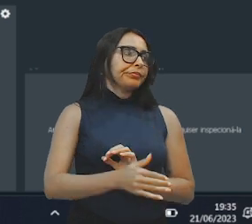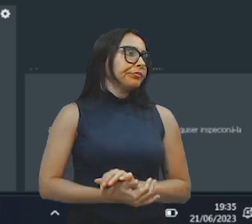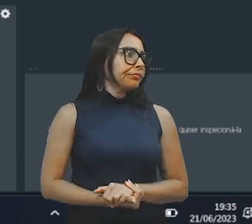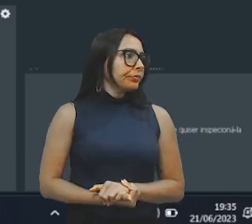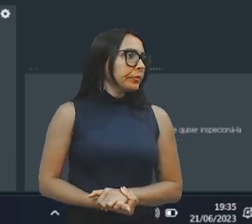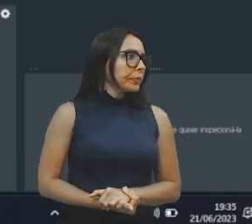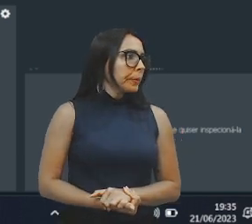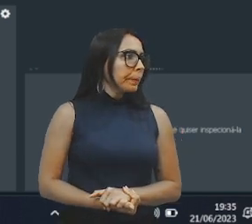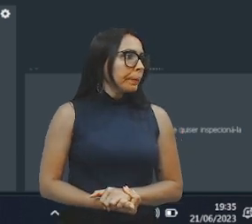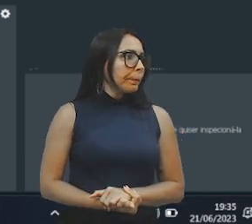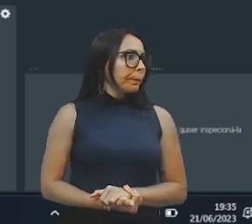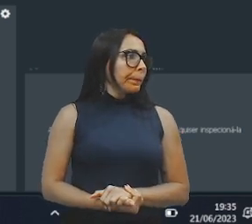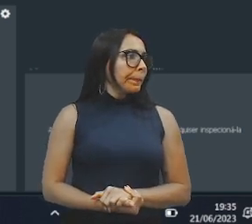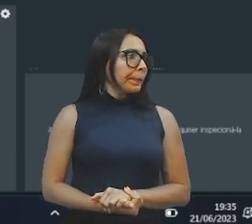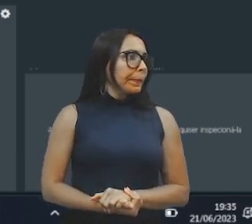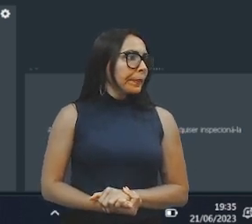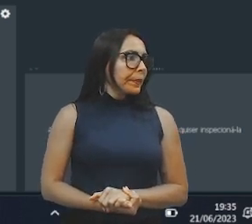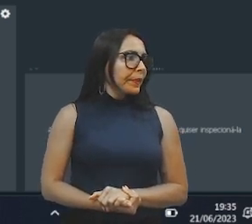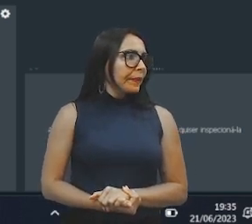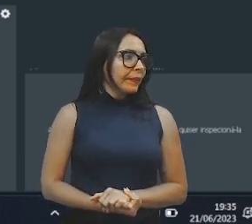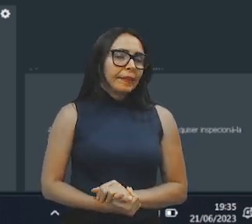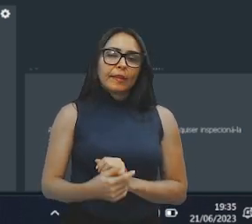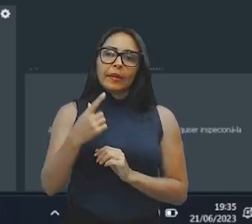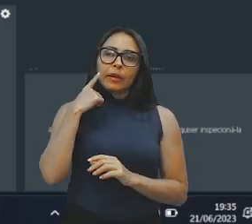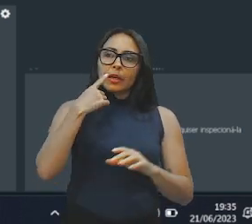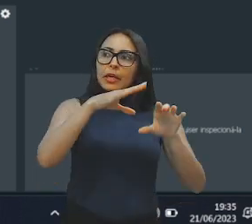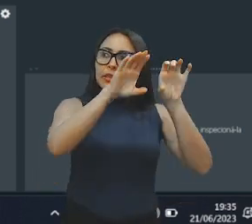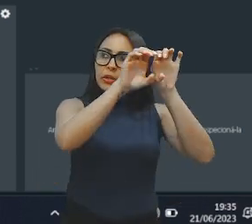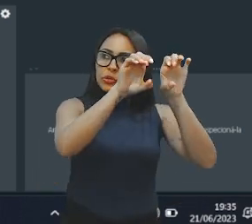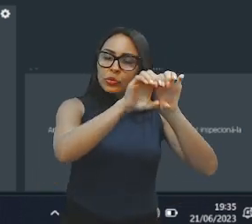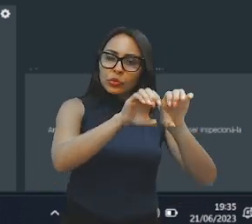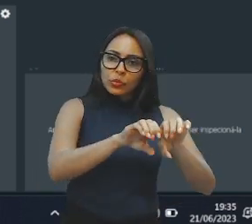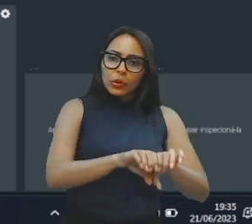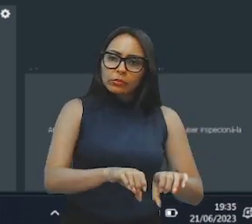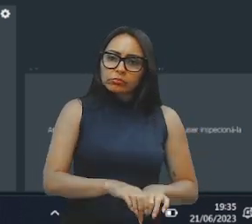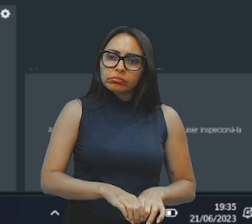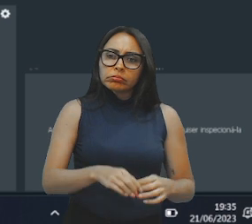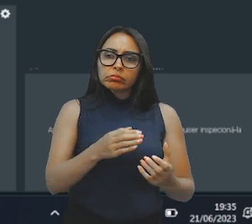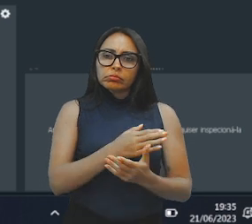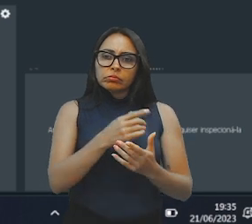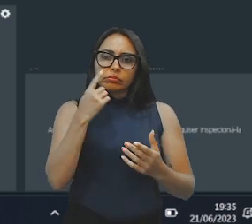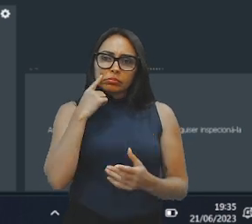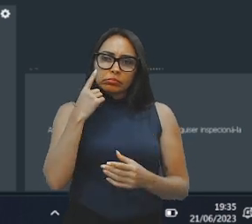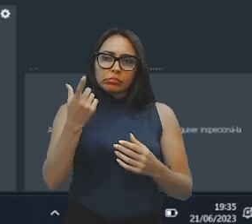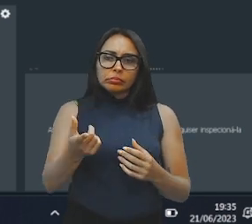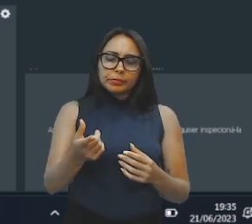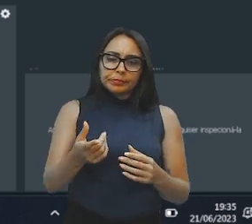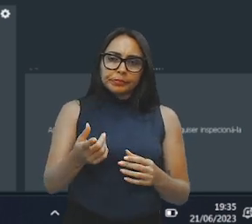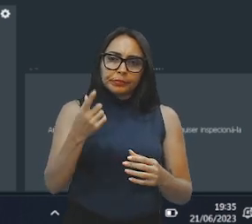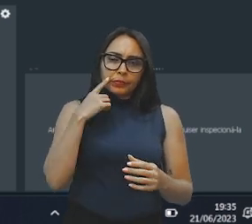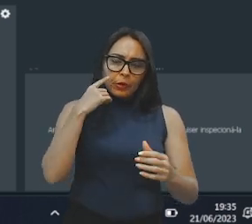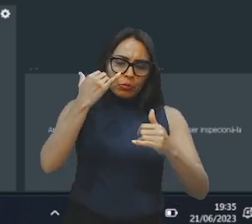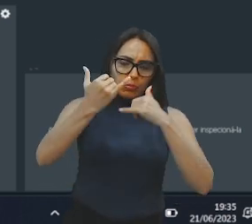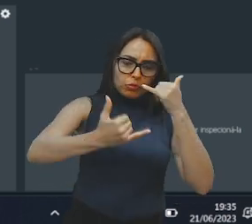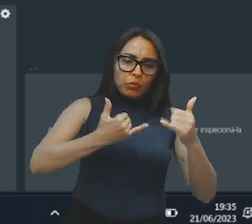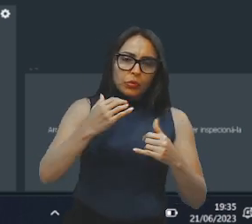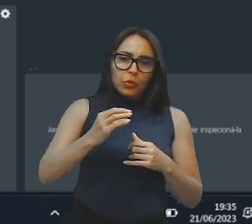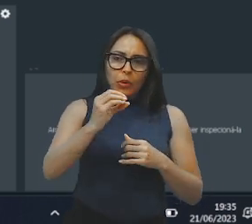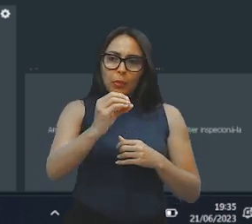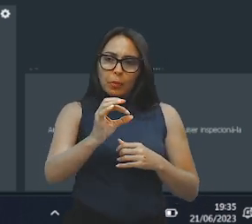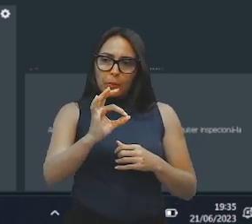agora. Essa estrutura, ela simula o jogo de uma moeda, cara ou